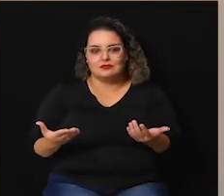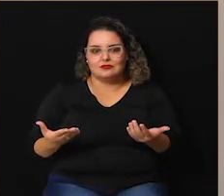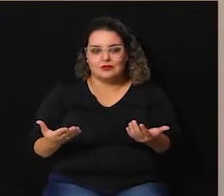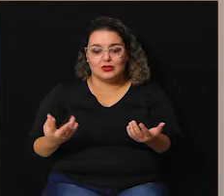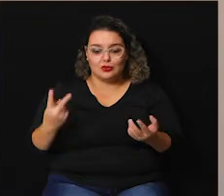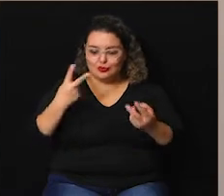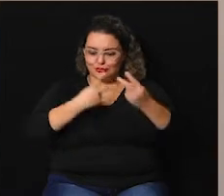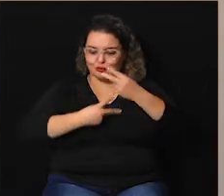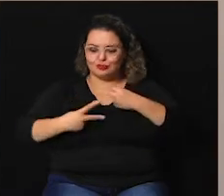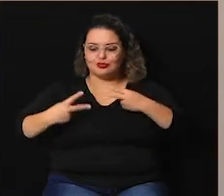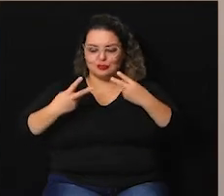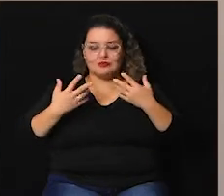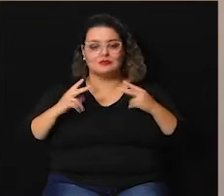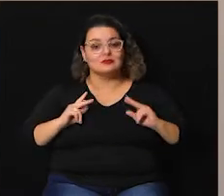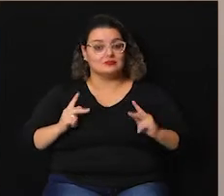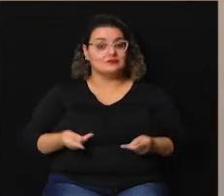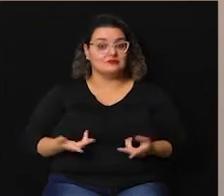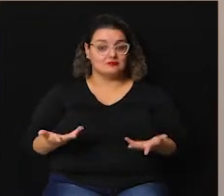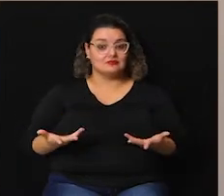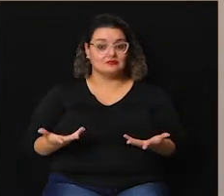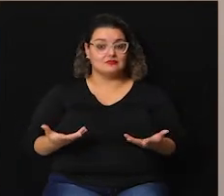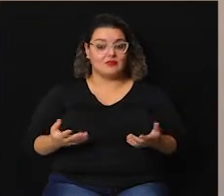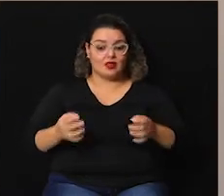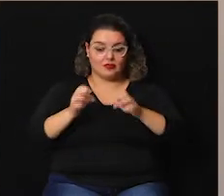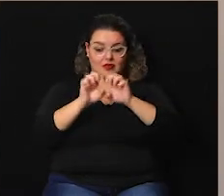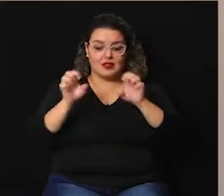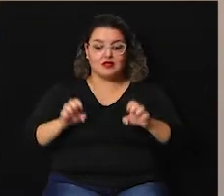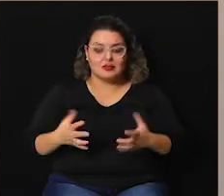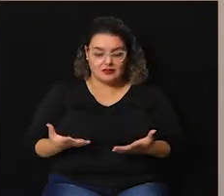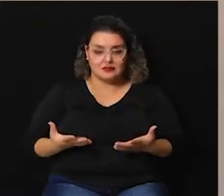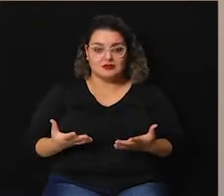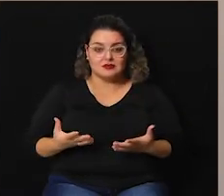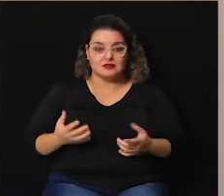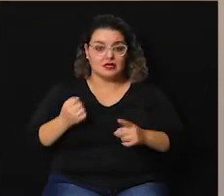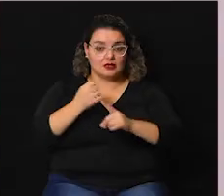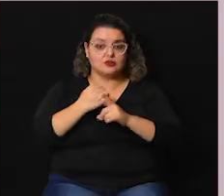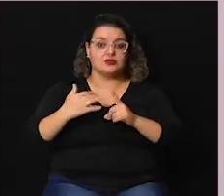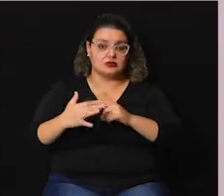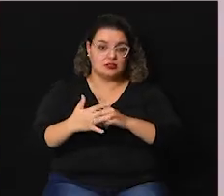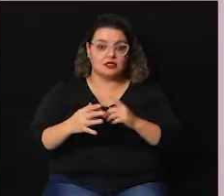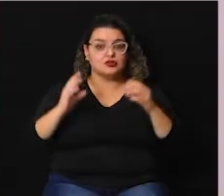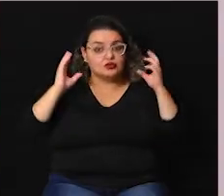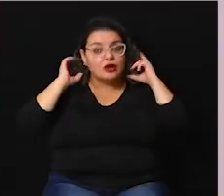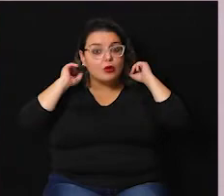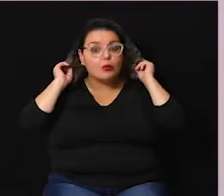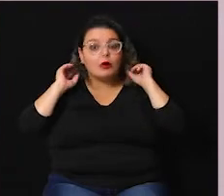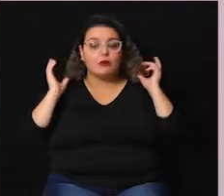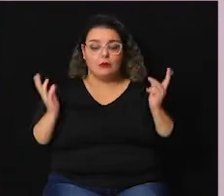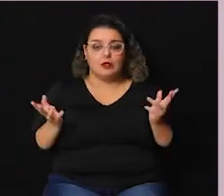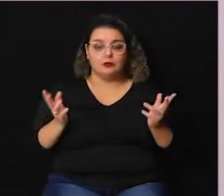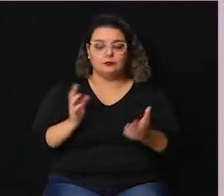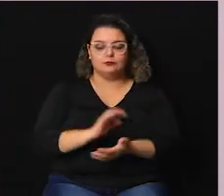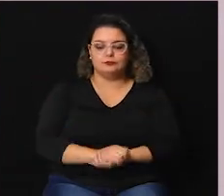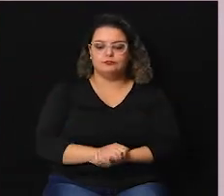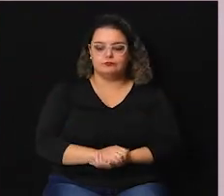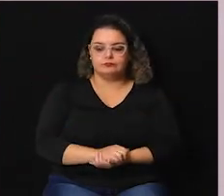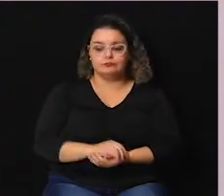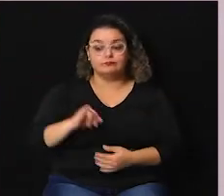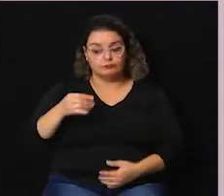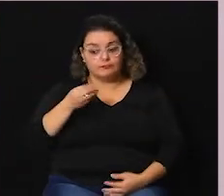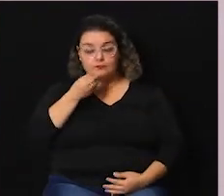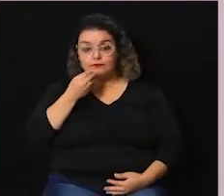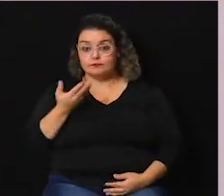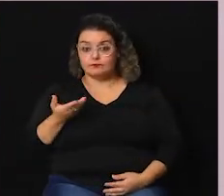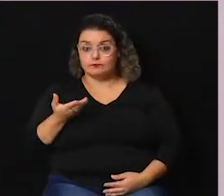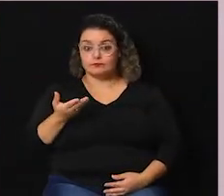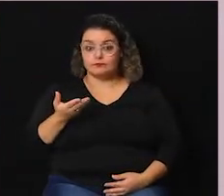me configura como ser, que me liga à minha estrutura na sociedade. Carmen, pegando esse gancho aí, eu já quero saber,